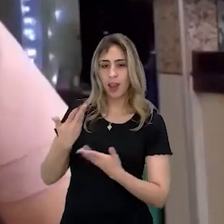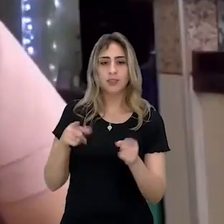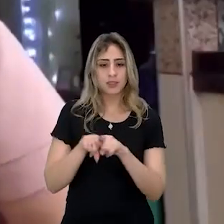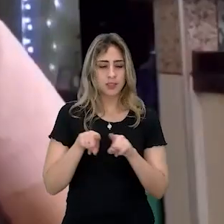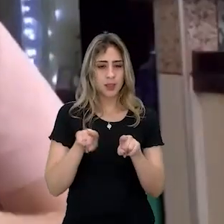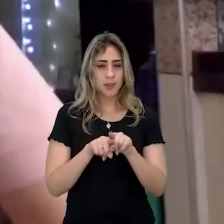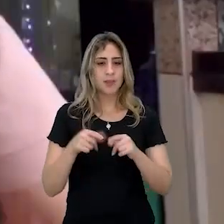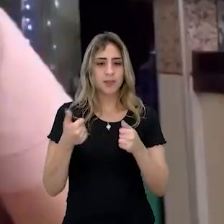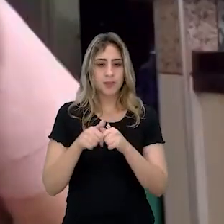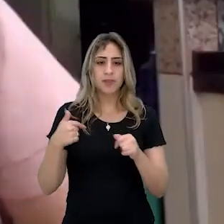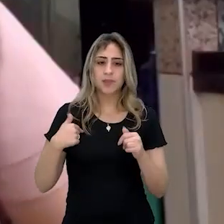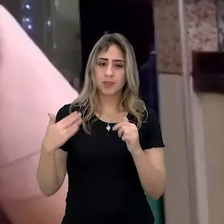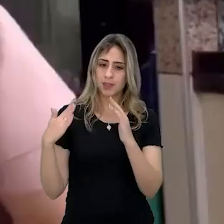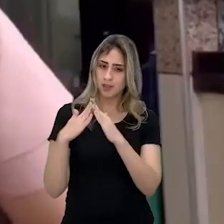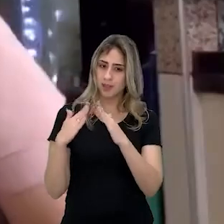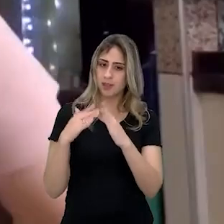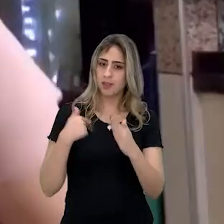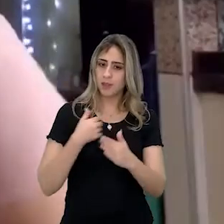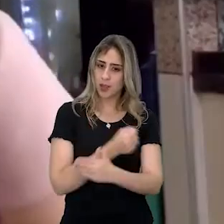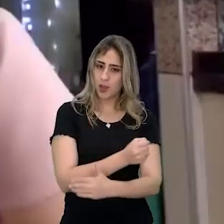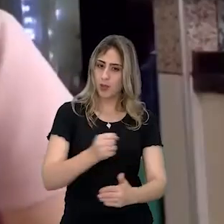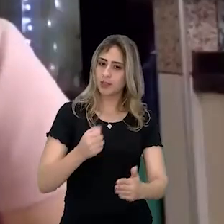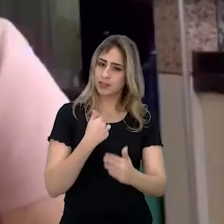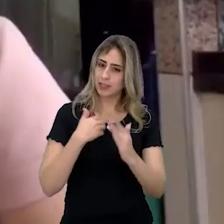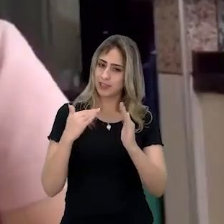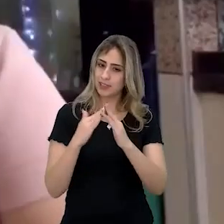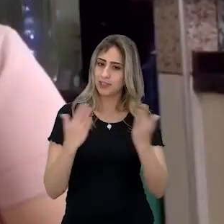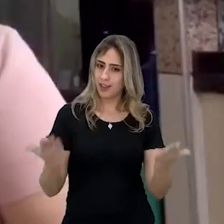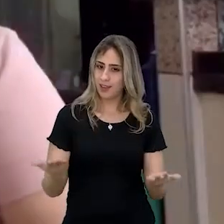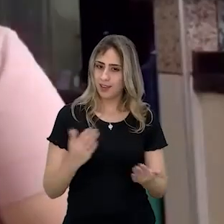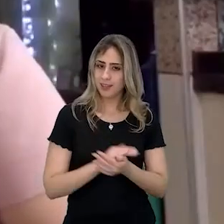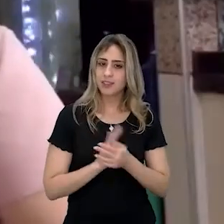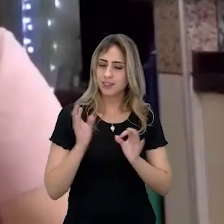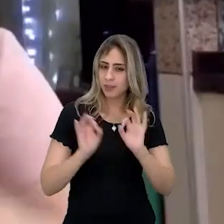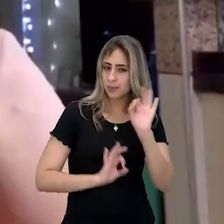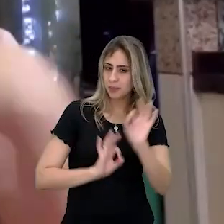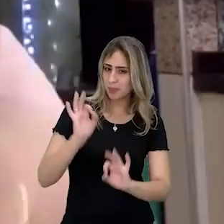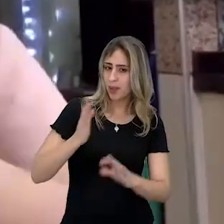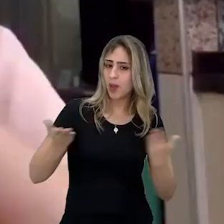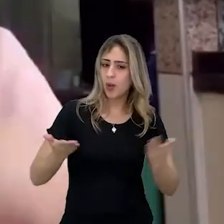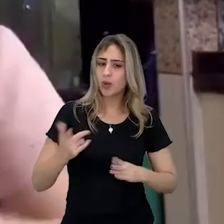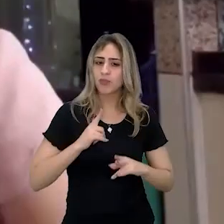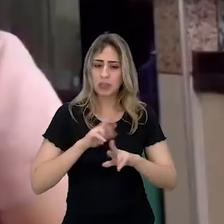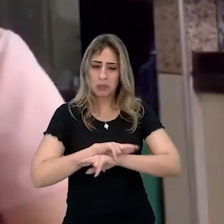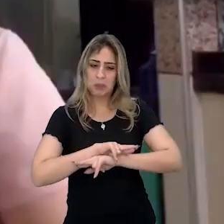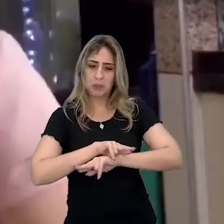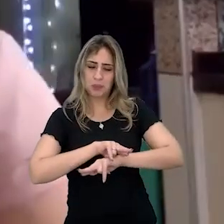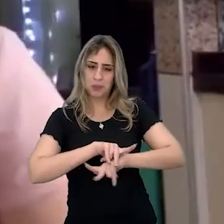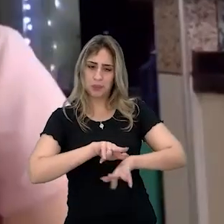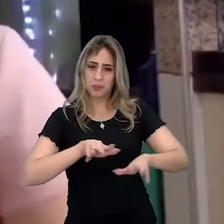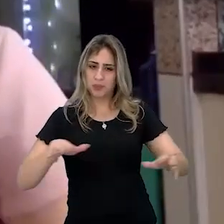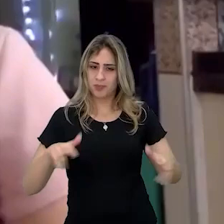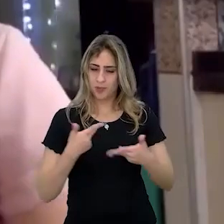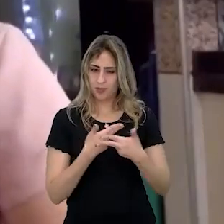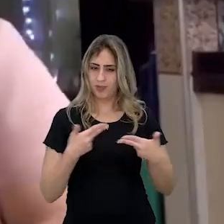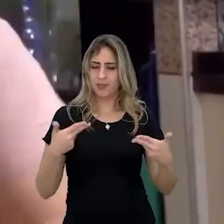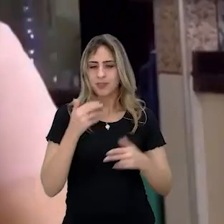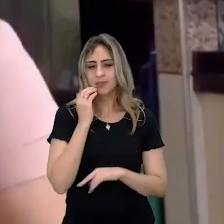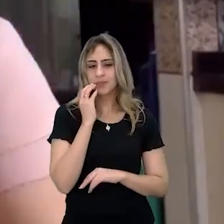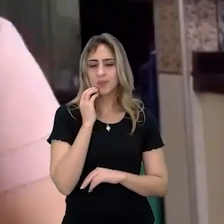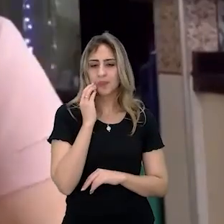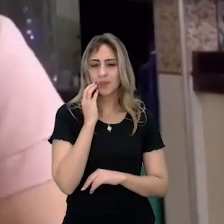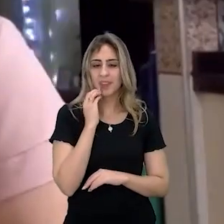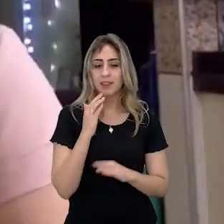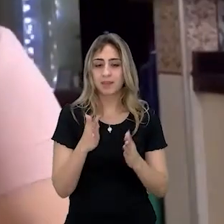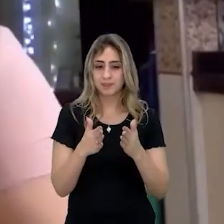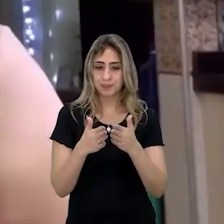porque estou na minha cozinha de casa, tá? Então, vocês já se preparem que hoje tem um negócio a mais, tá? Então,